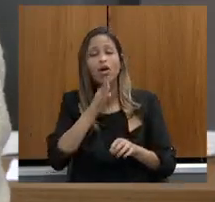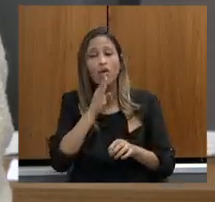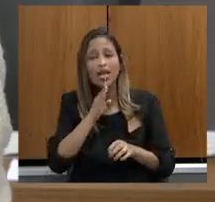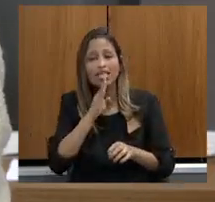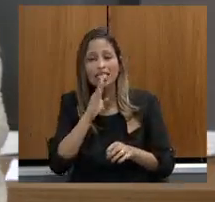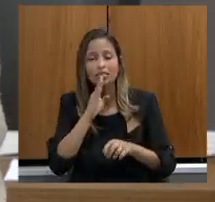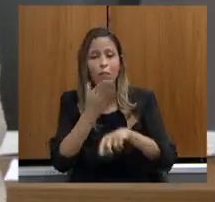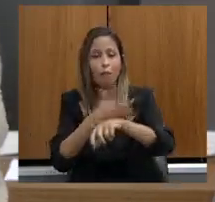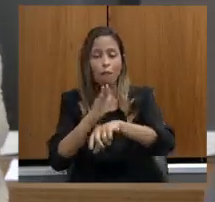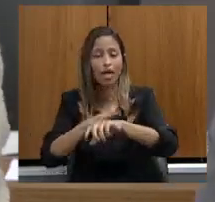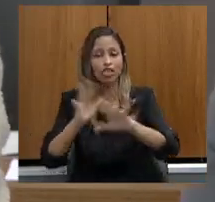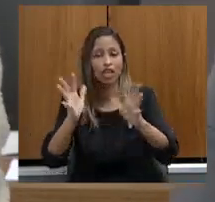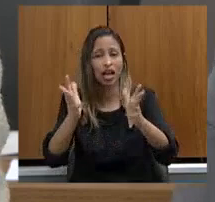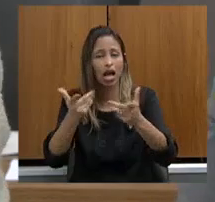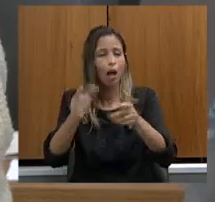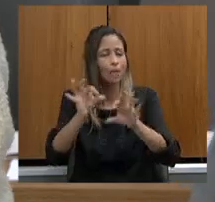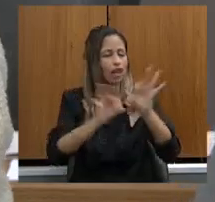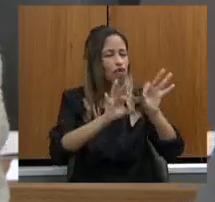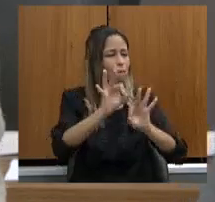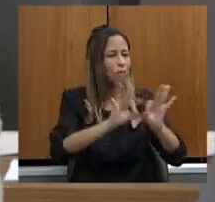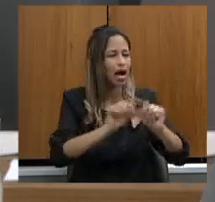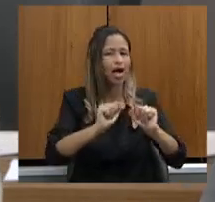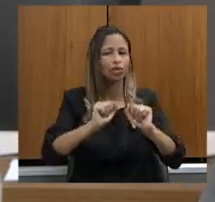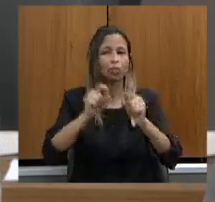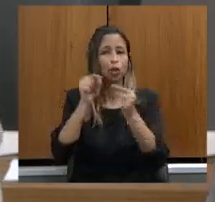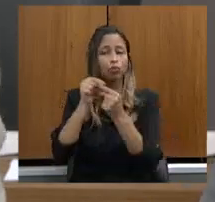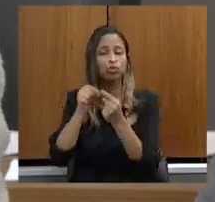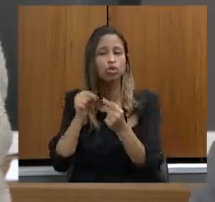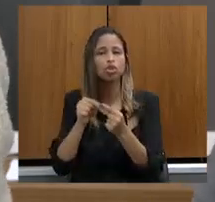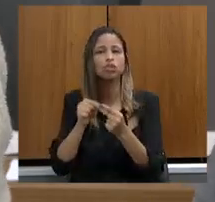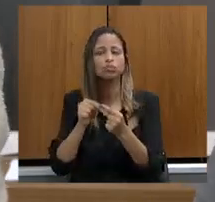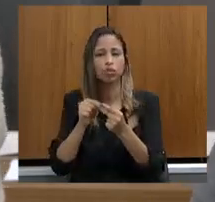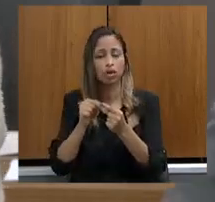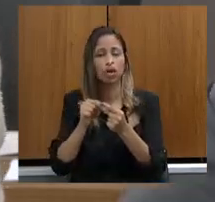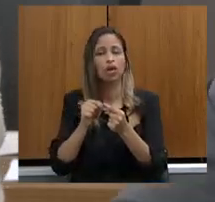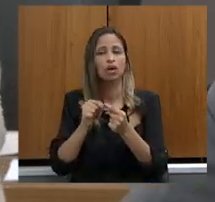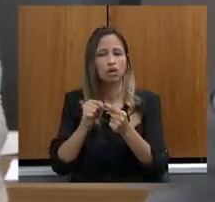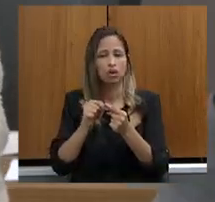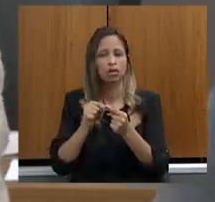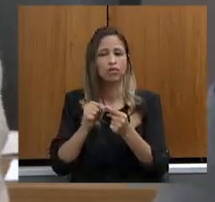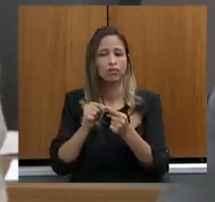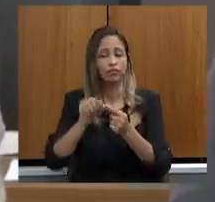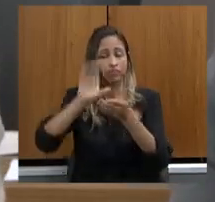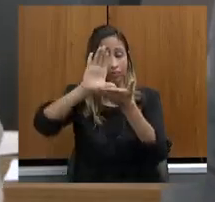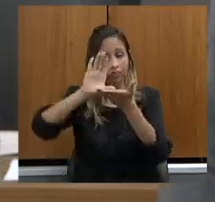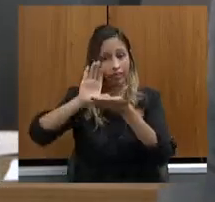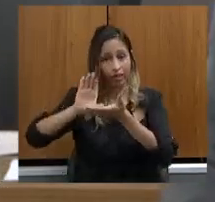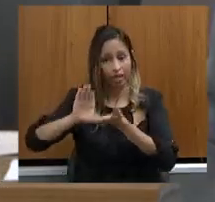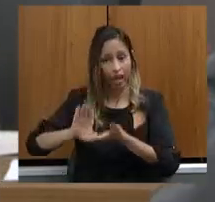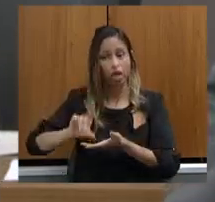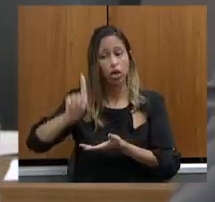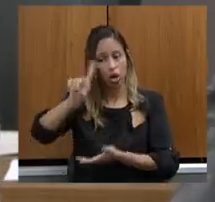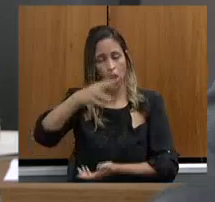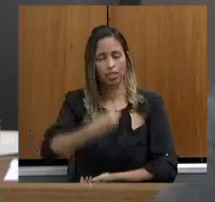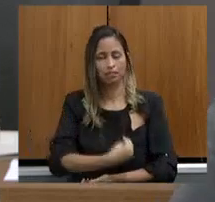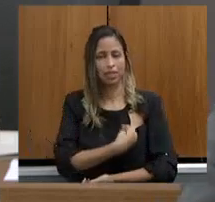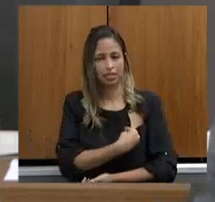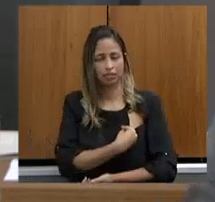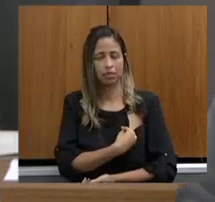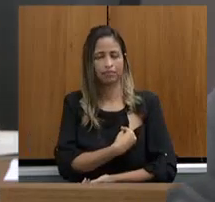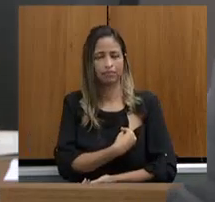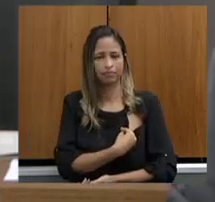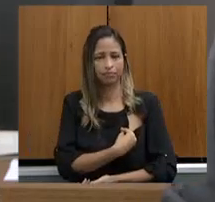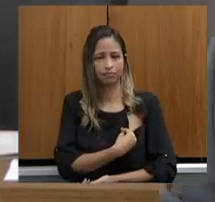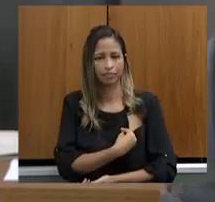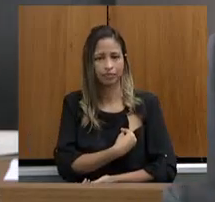como uma prática excelente tanto pelo formato quanto Pelo modelo é isso a consulta popular do recurso dos Municípios a qual a gente participa então